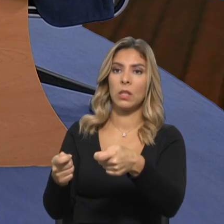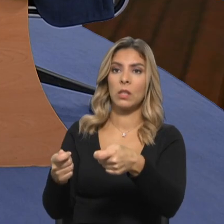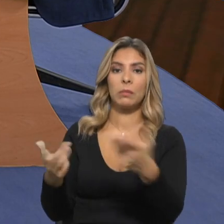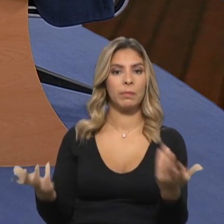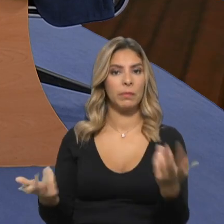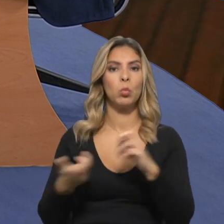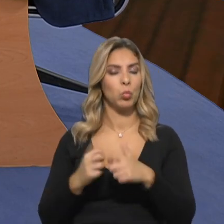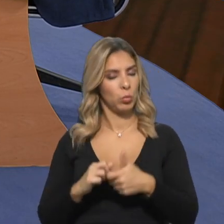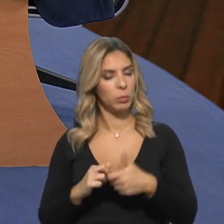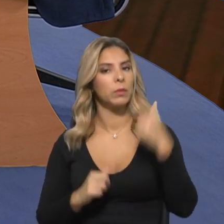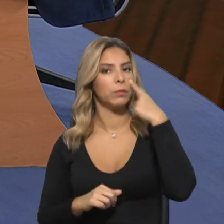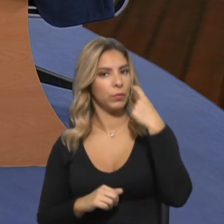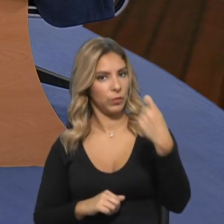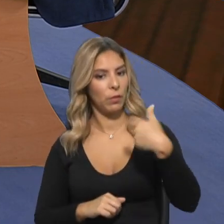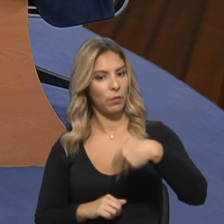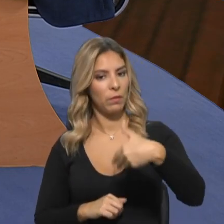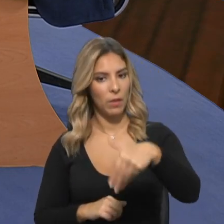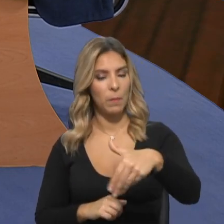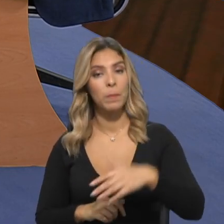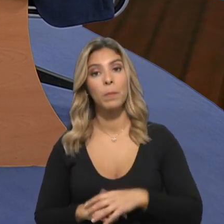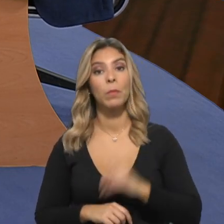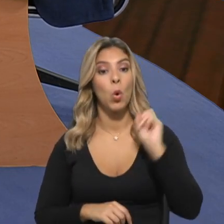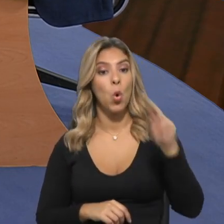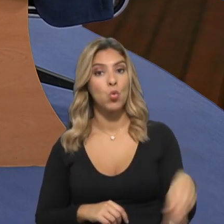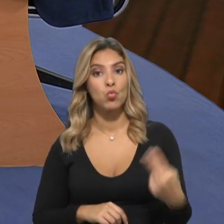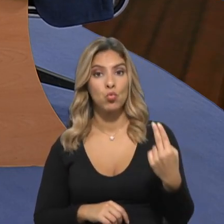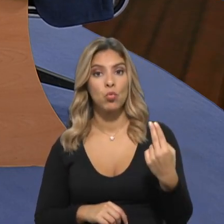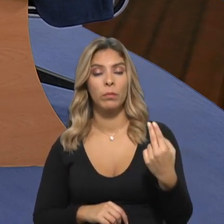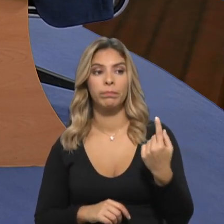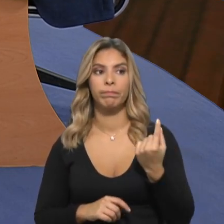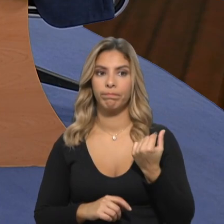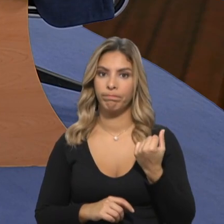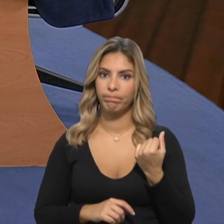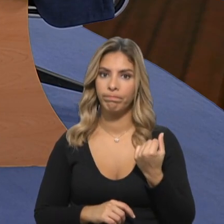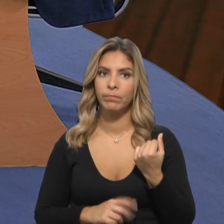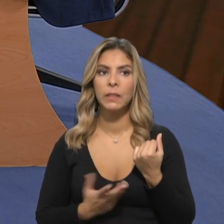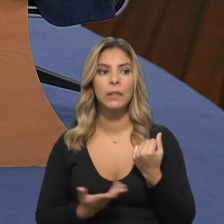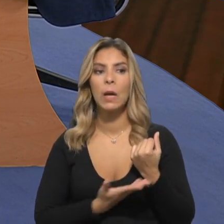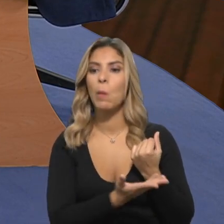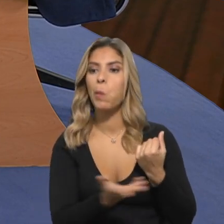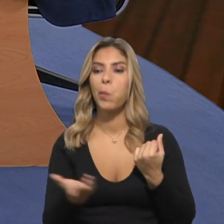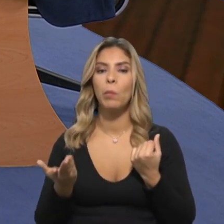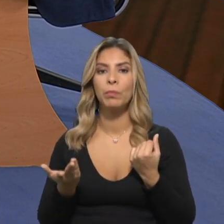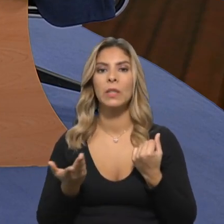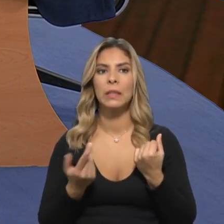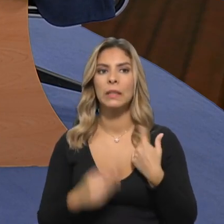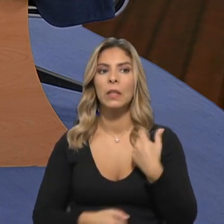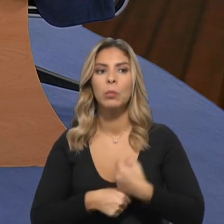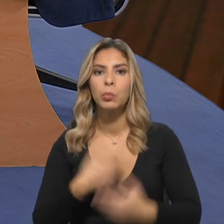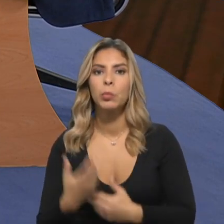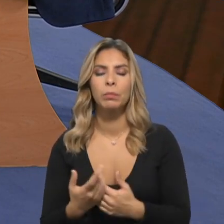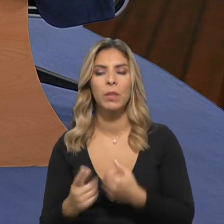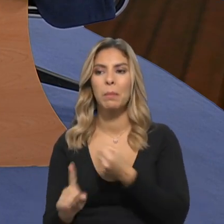si, e depois uma ONU com este garrote financeiro também deixa de ser eficaz para manter um conjunto de